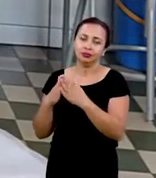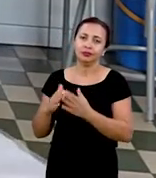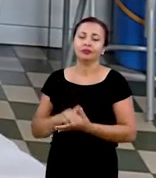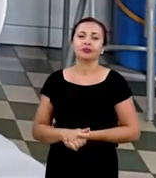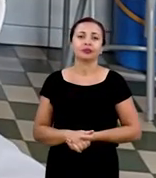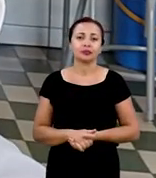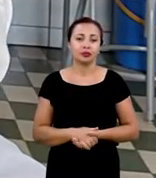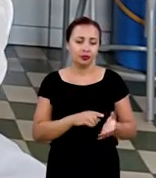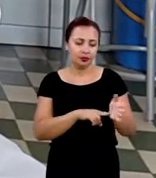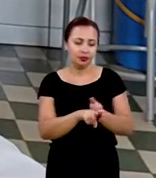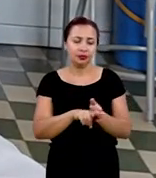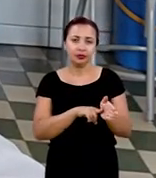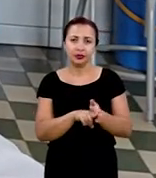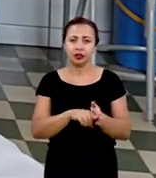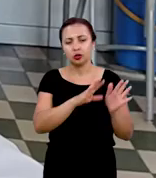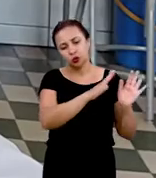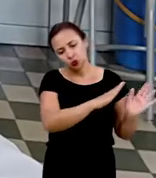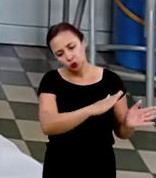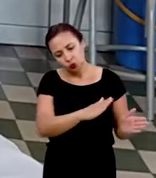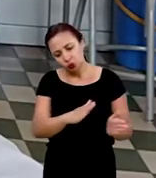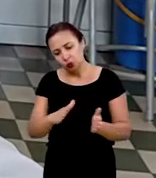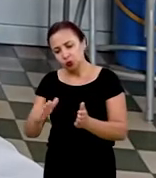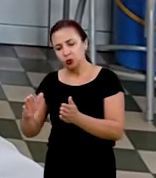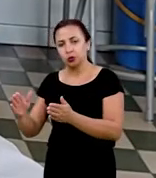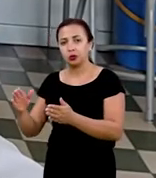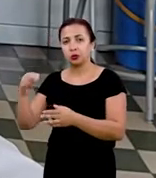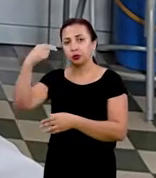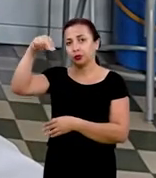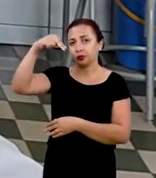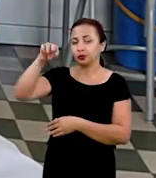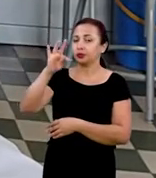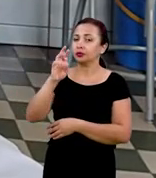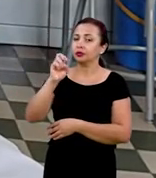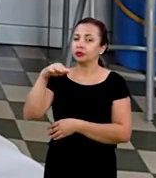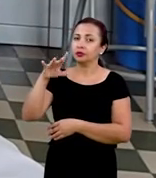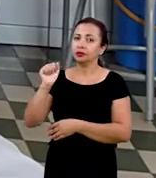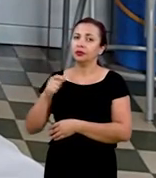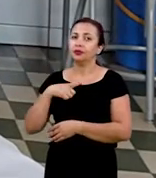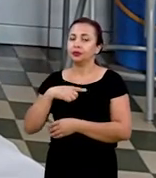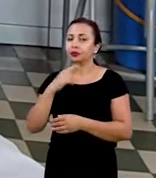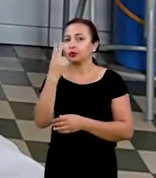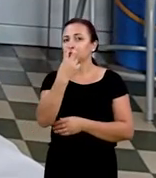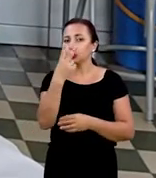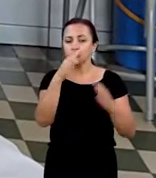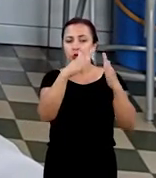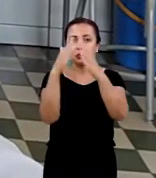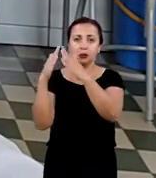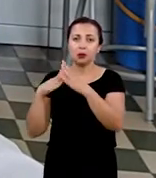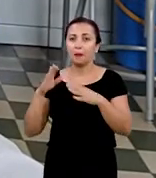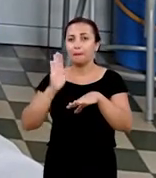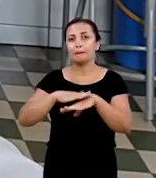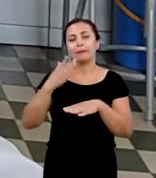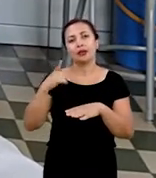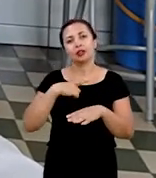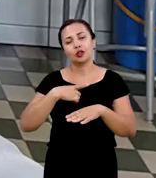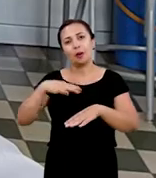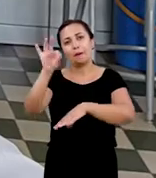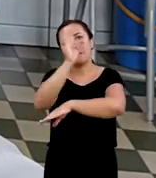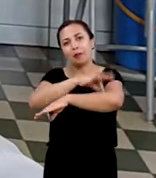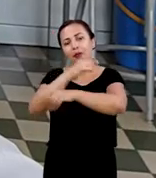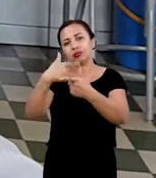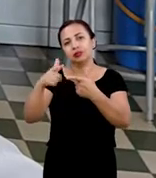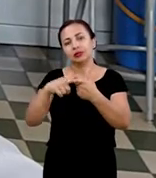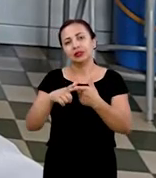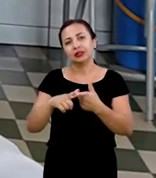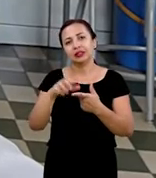moradores. A pesquisa ela percorreu assim, pela zona norte de Teresina e tivemos dois bairros com maior incidência dos flebotomínios,